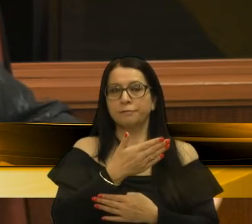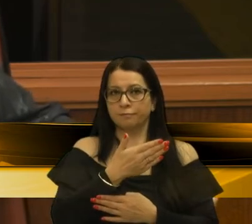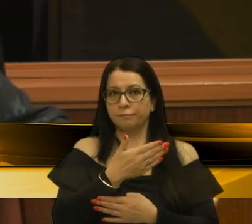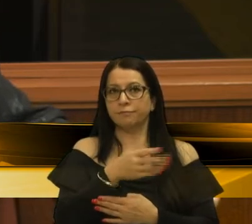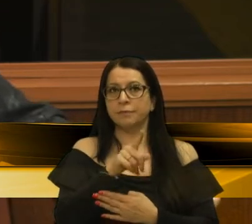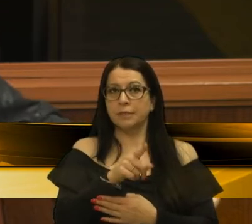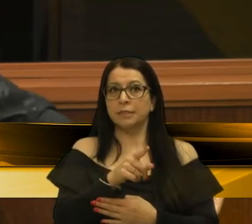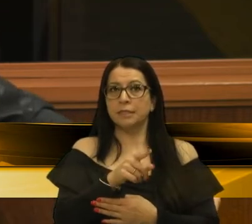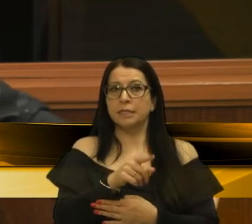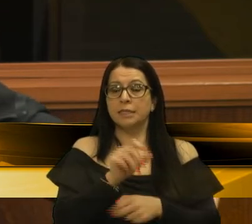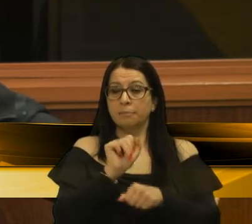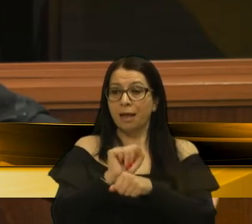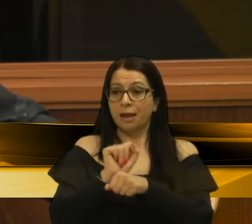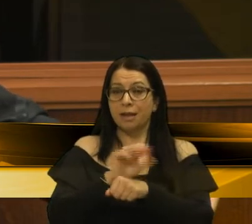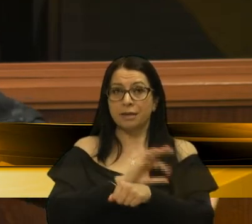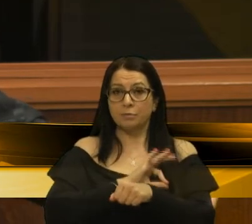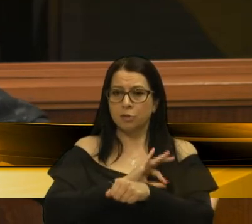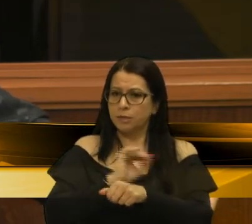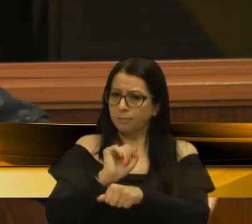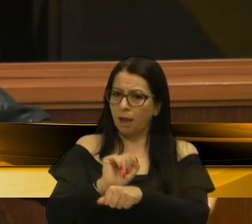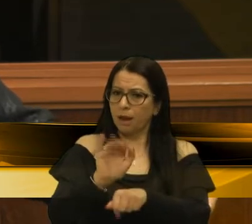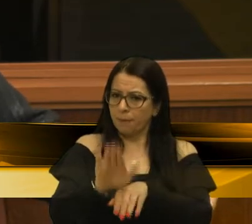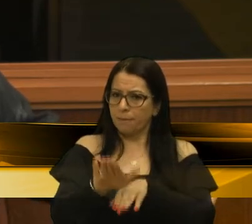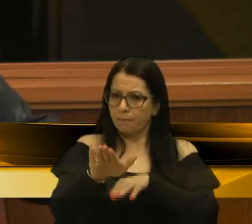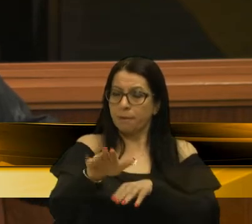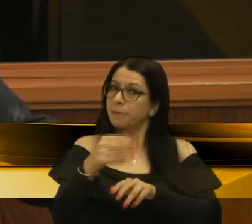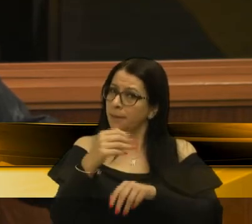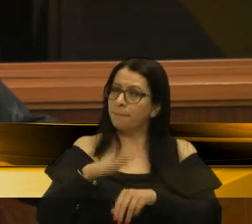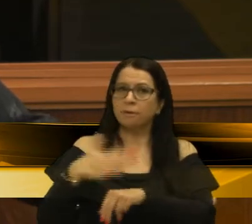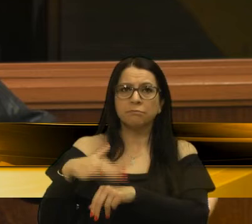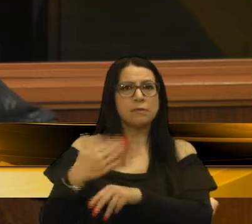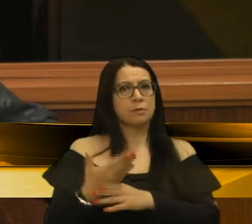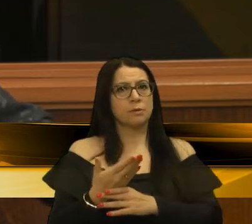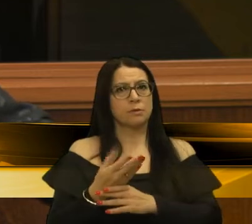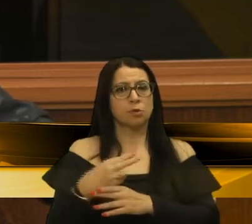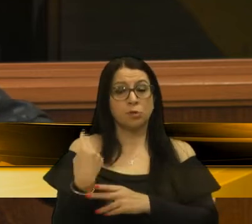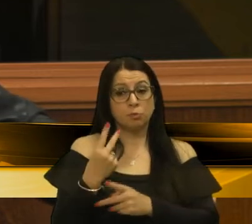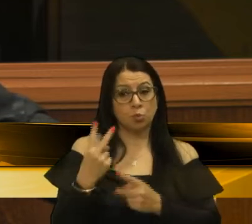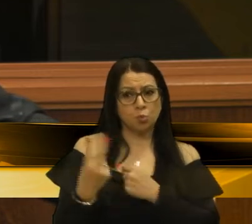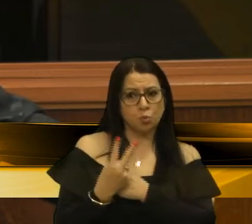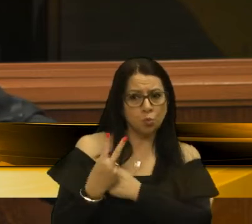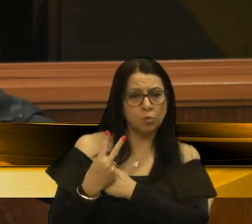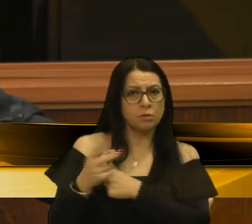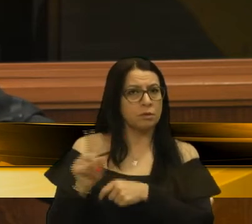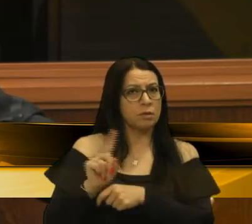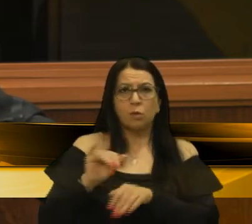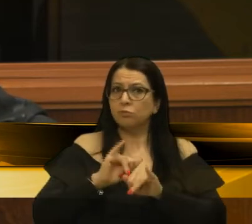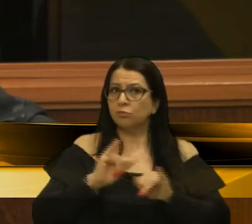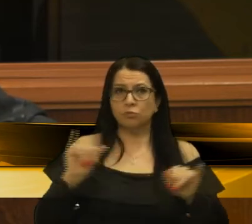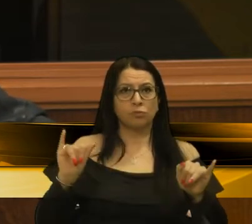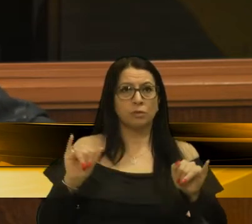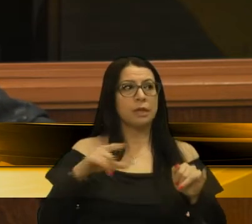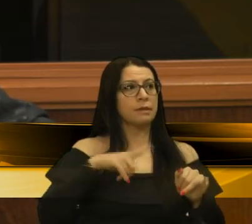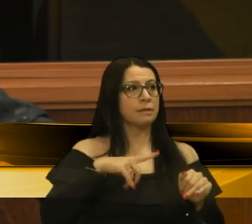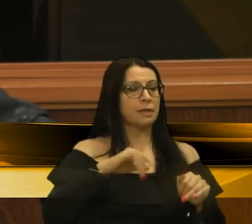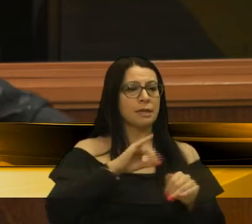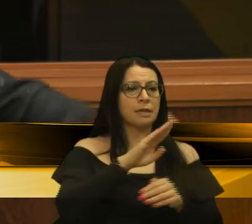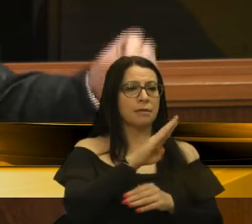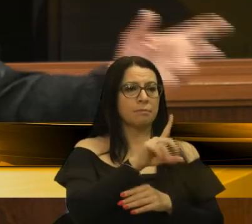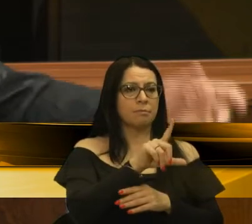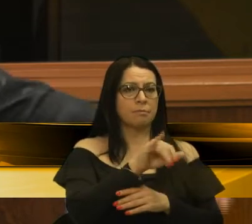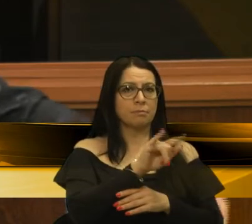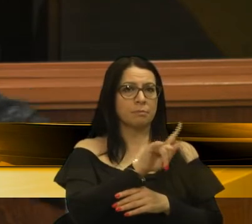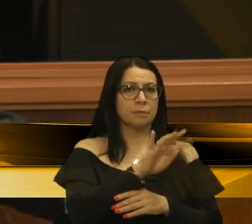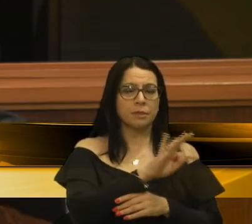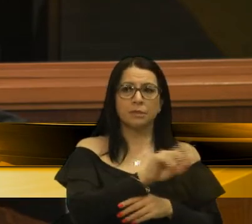essas blitz hoje tem que ter mais. Nós temos que nos policiar e não divulgar, tem blitz ali, não vai